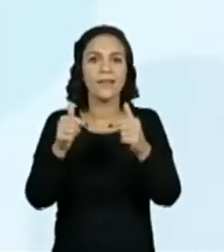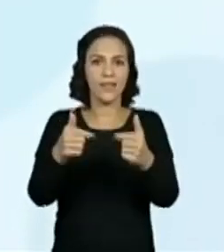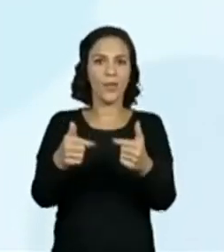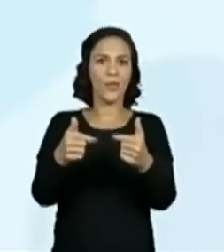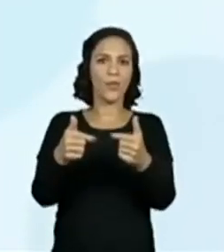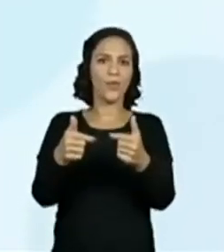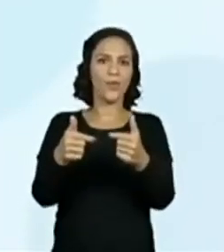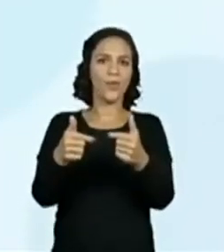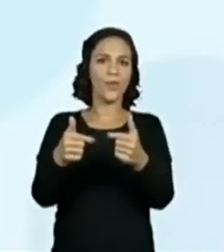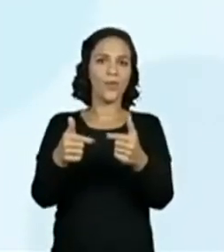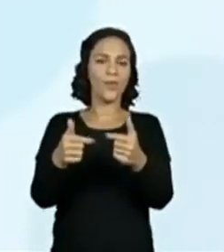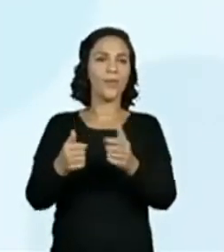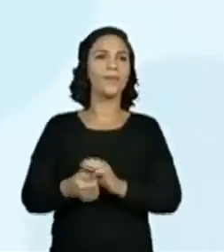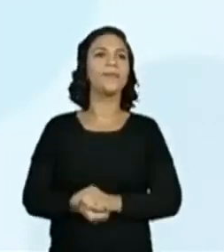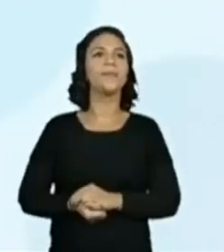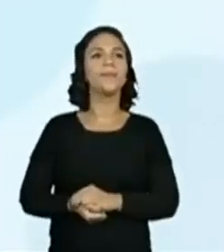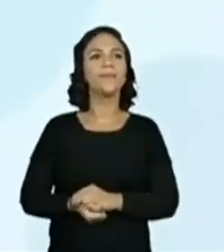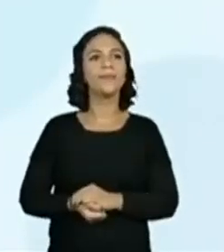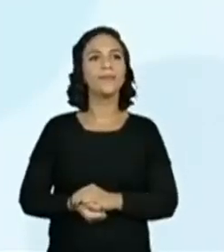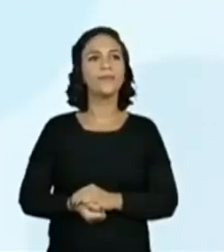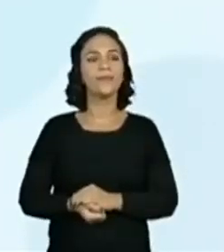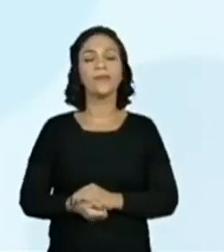colocar aqui?